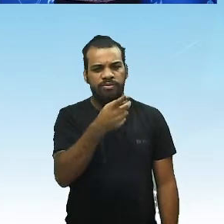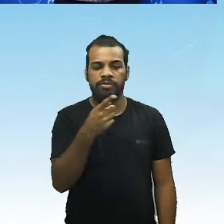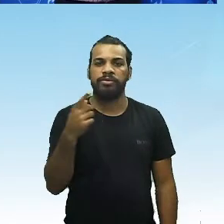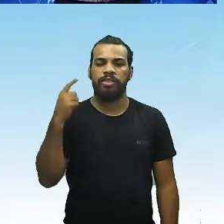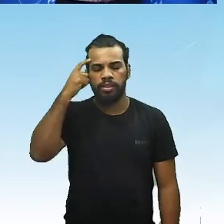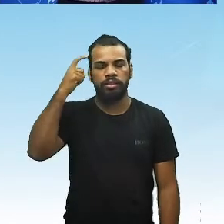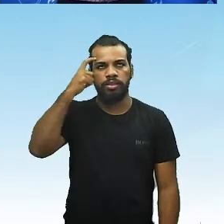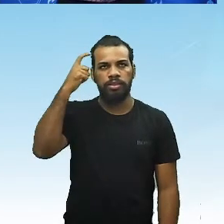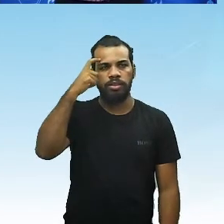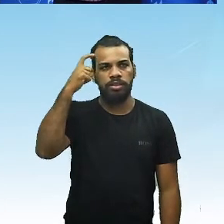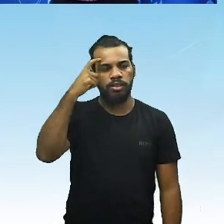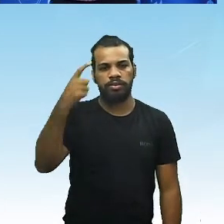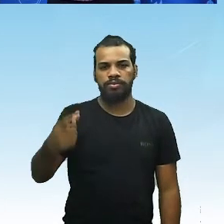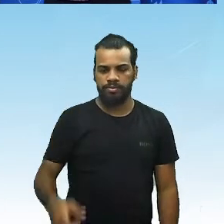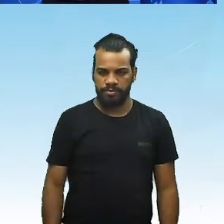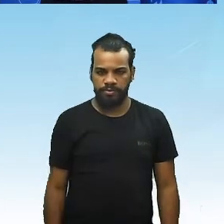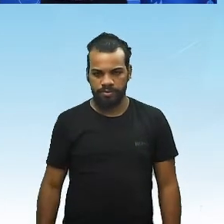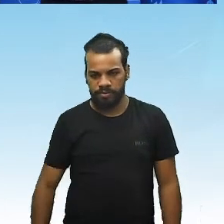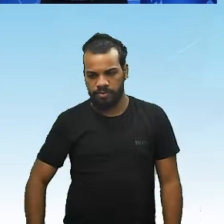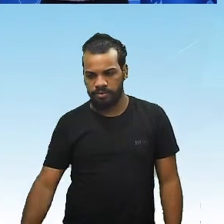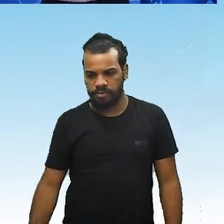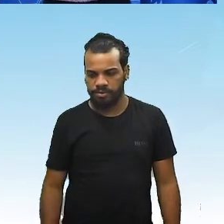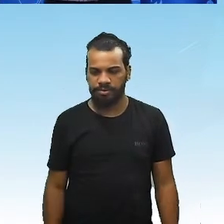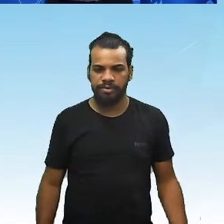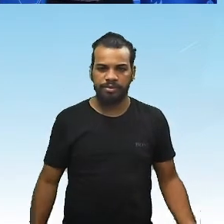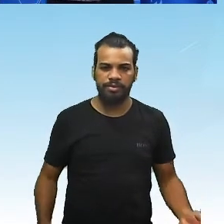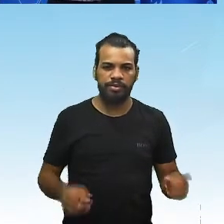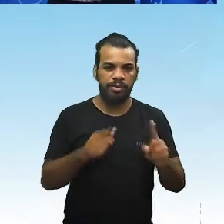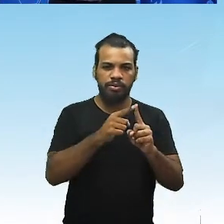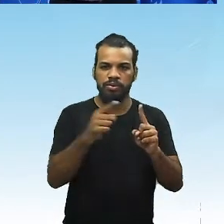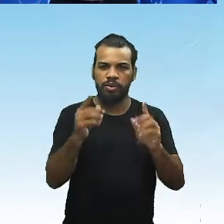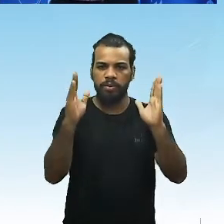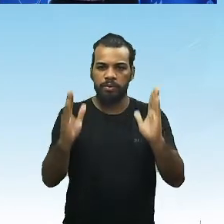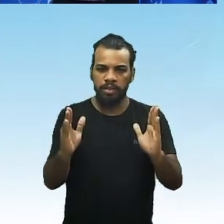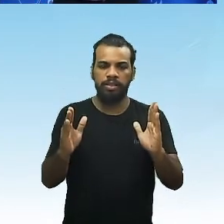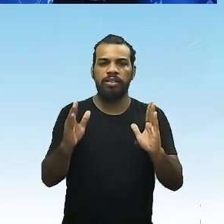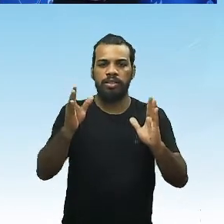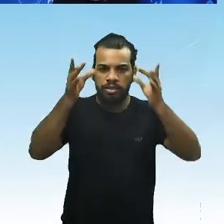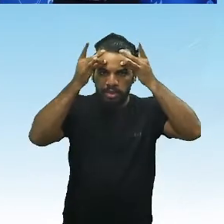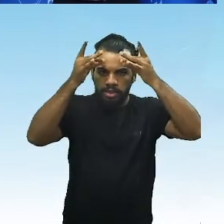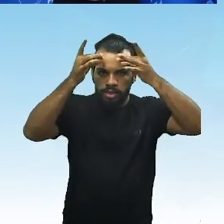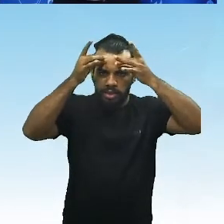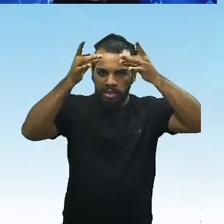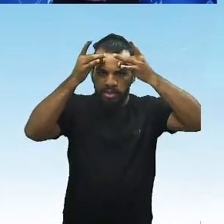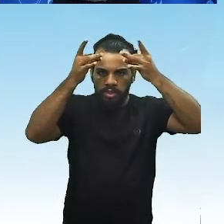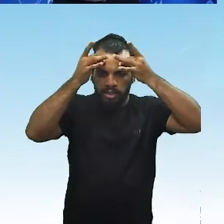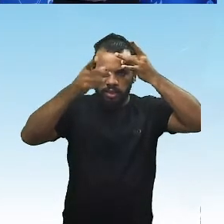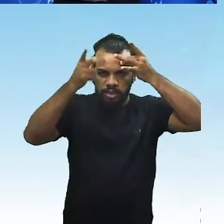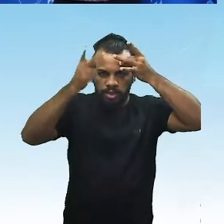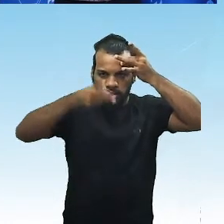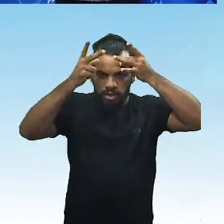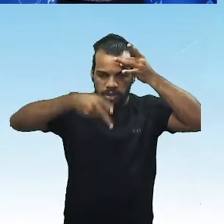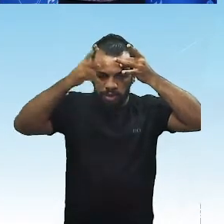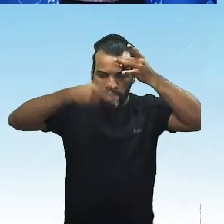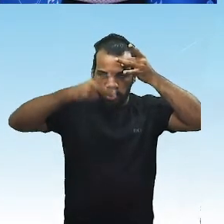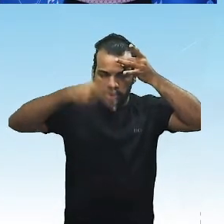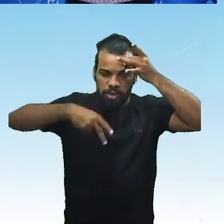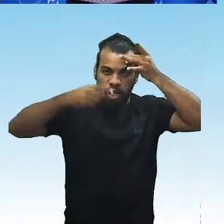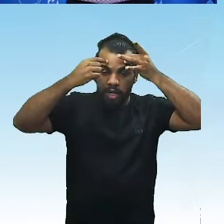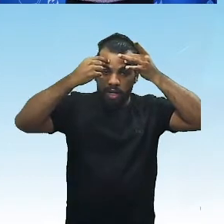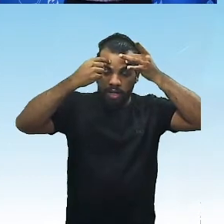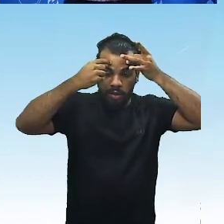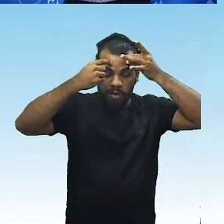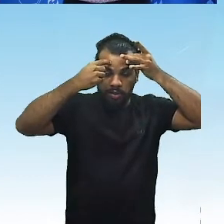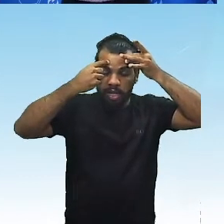consegue tirar. E o ruim é quando é só um refrão, né? Que fica repetindo a música na sua cabeça, o refrão ali tocando, tocando, tocando, e você não consegue tirar.